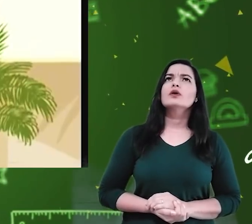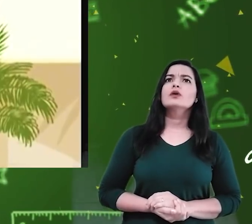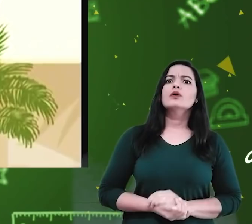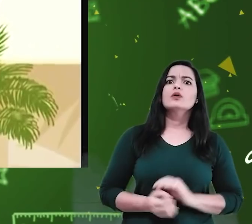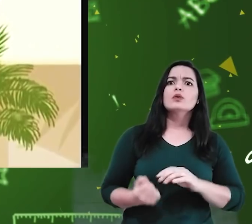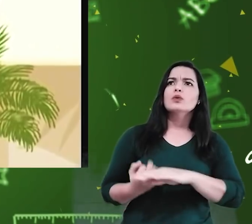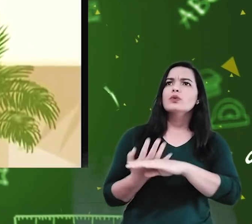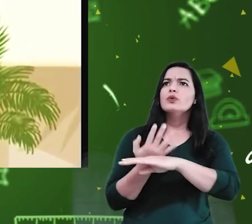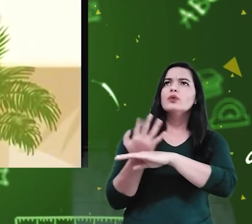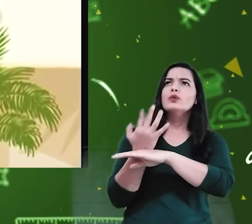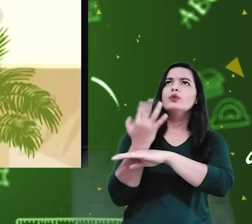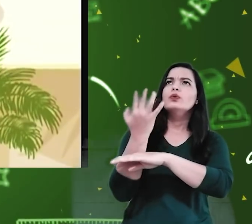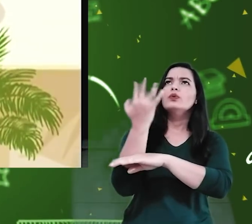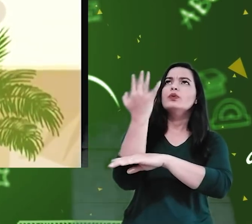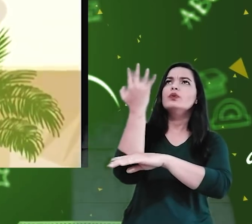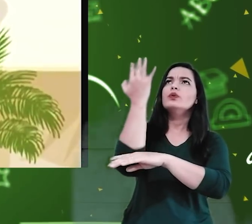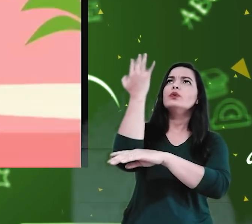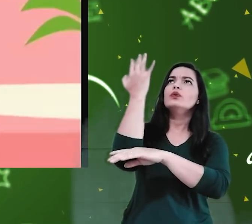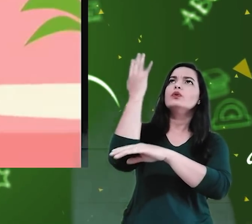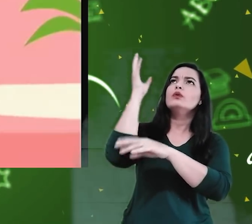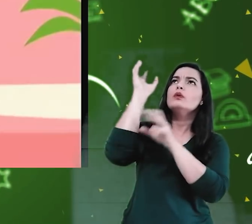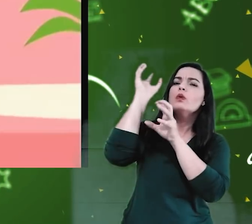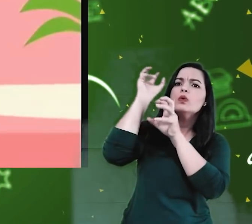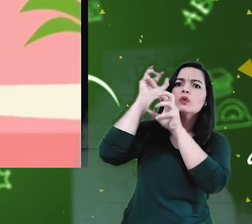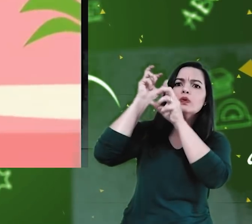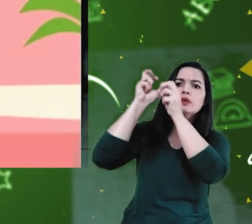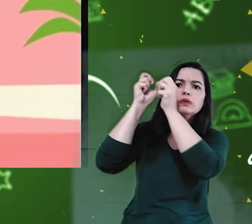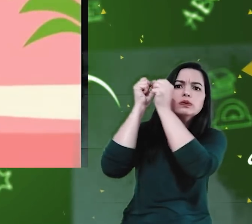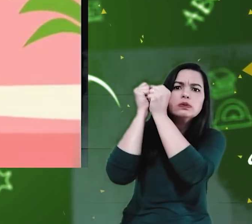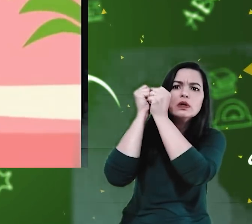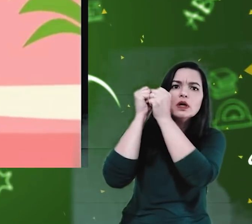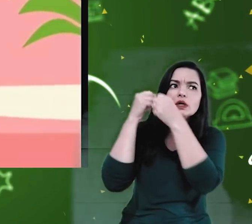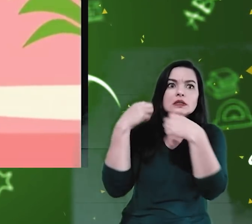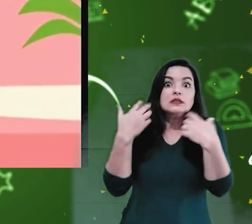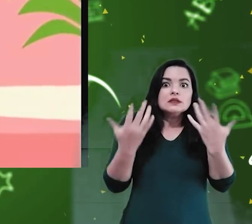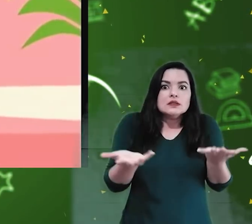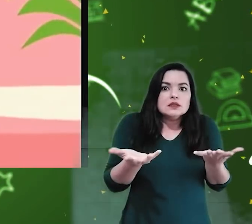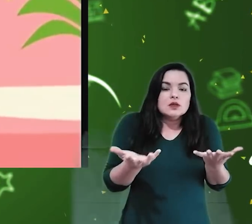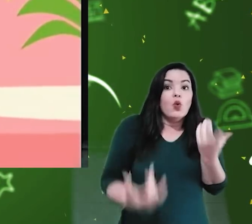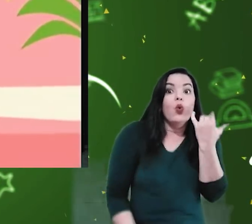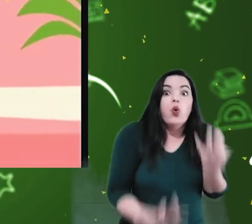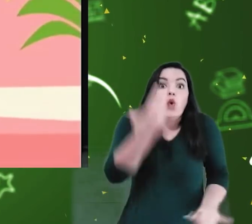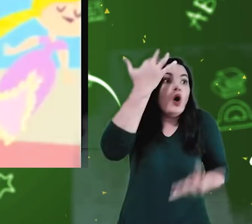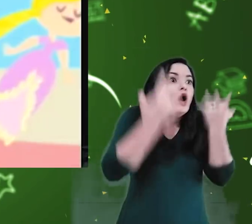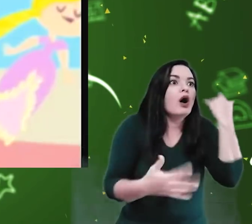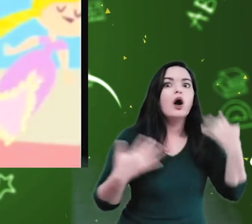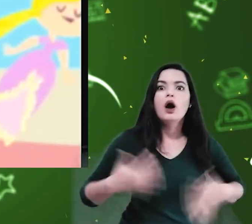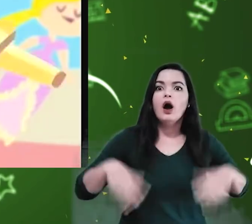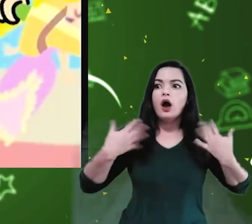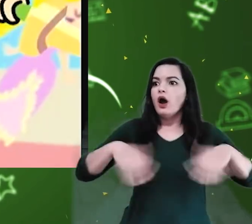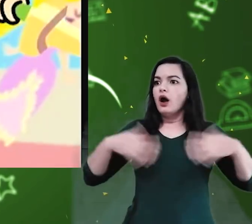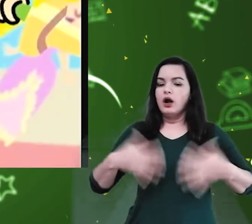Quanta fumaça preta! Será que é um incêndio?